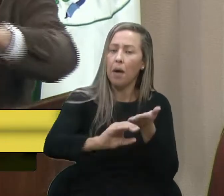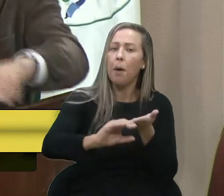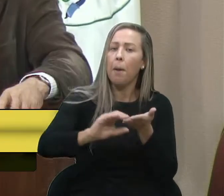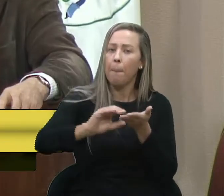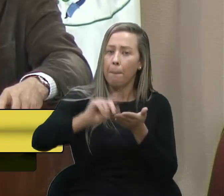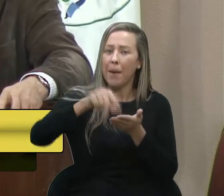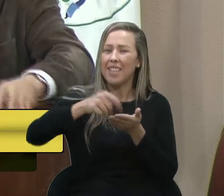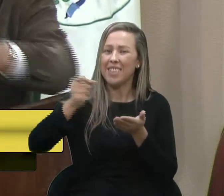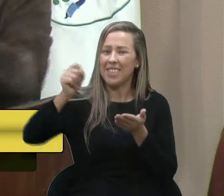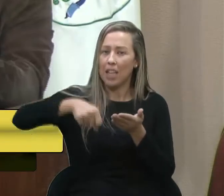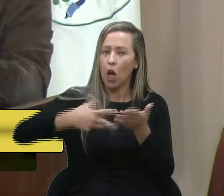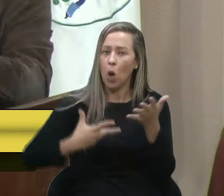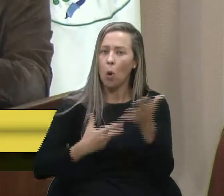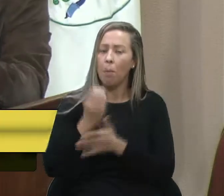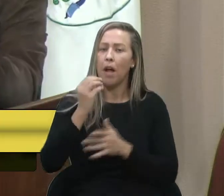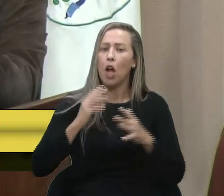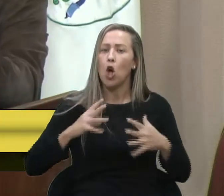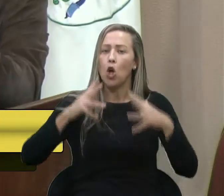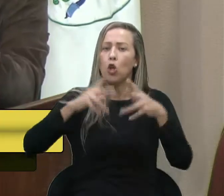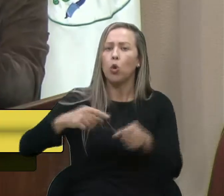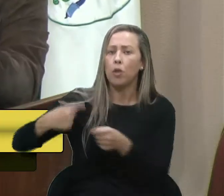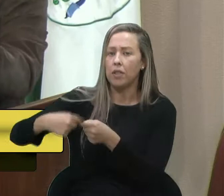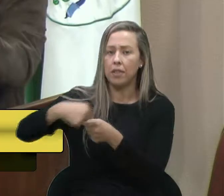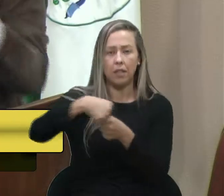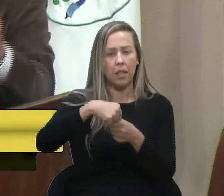equipar toda a cidade, não é?